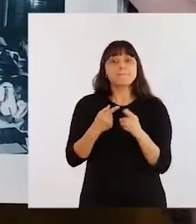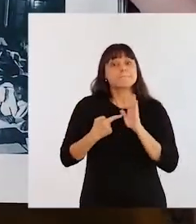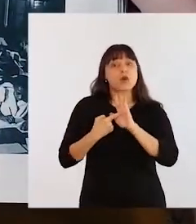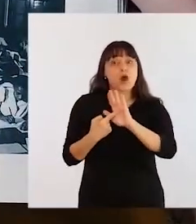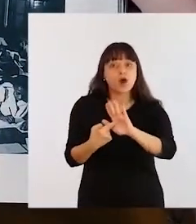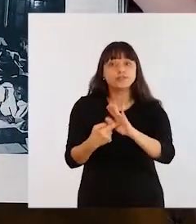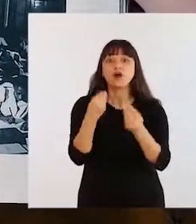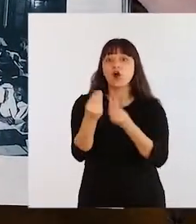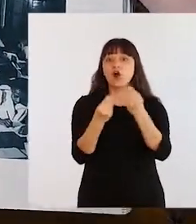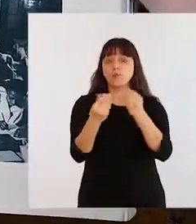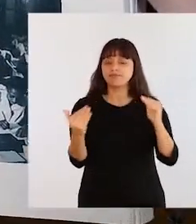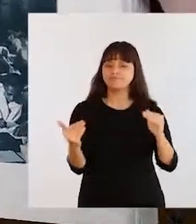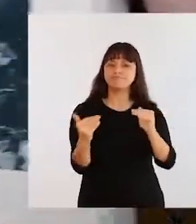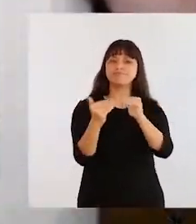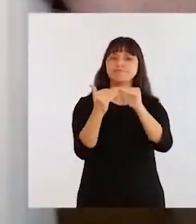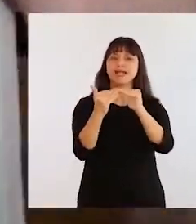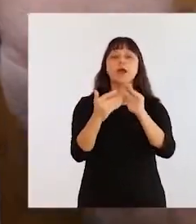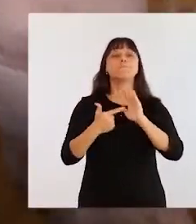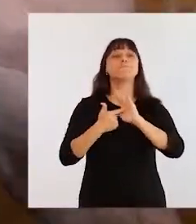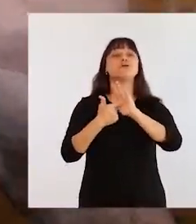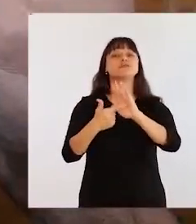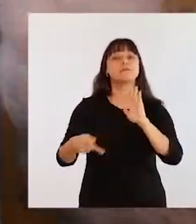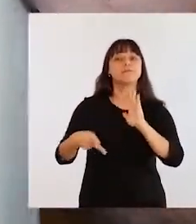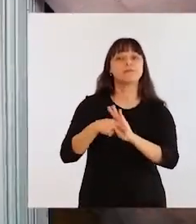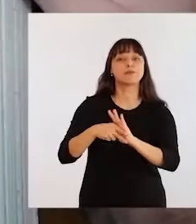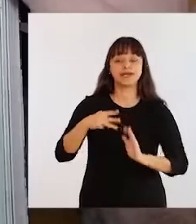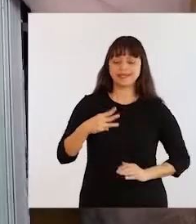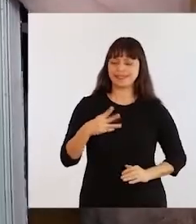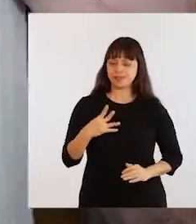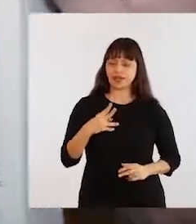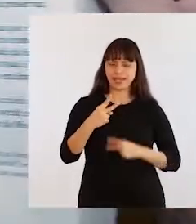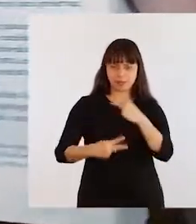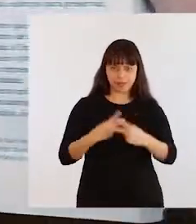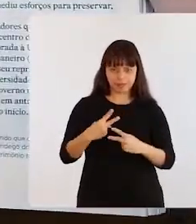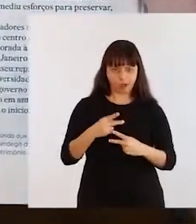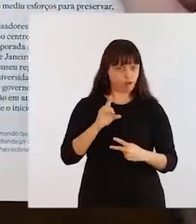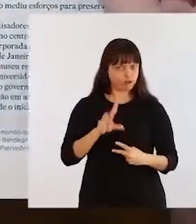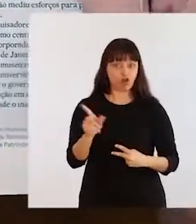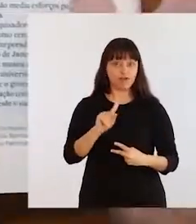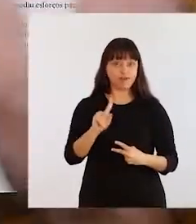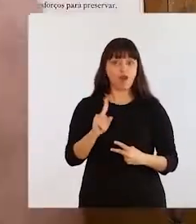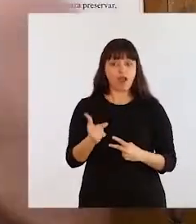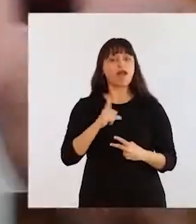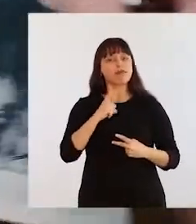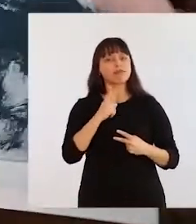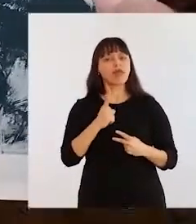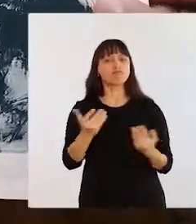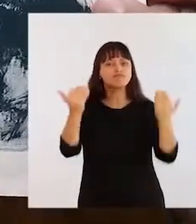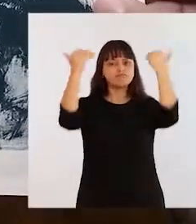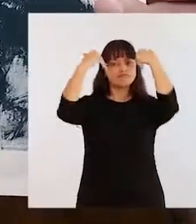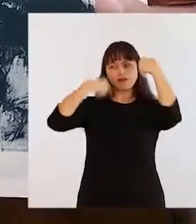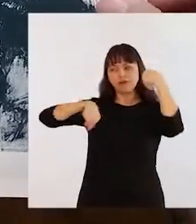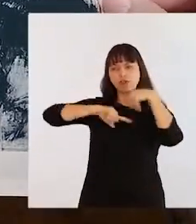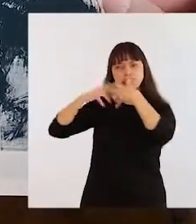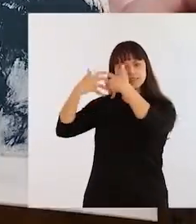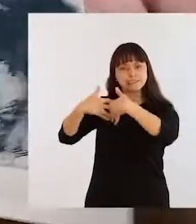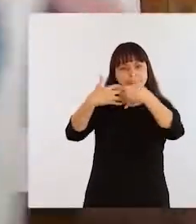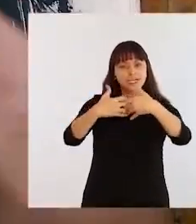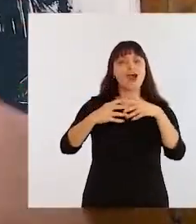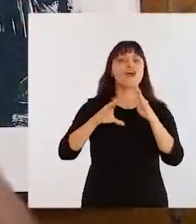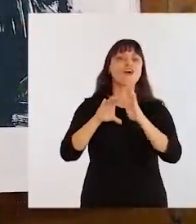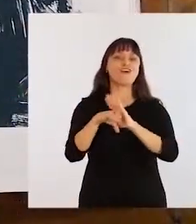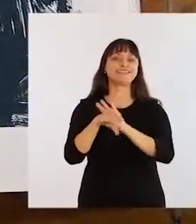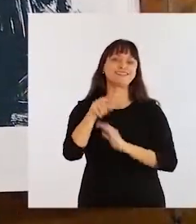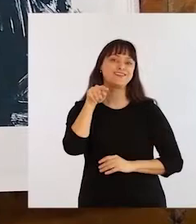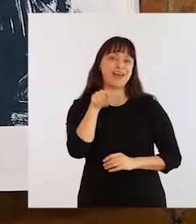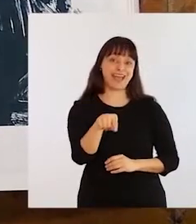de sua estrutura conceitual. Buscamos dar transparência às nossas intenções, mas conscientes de que a opacidade vai sempre